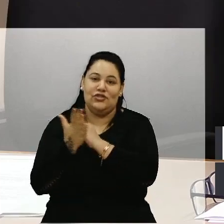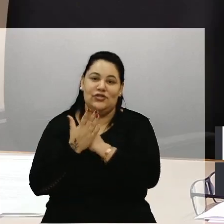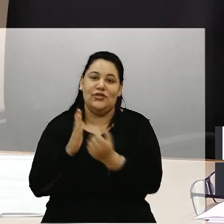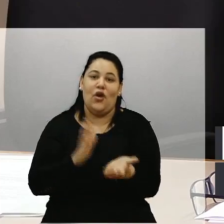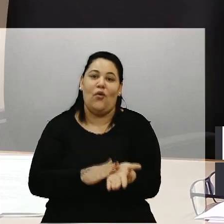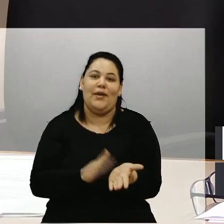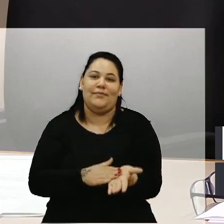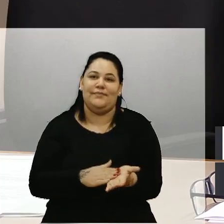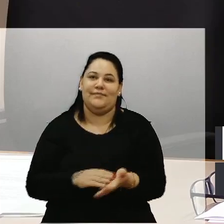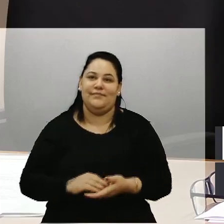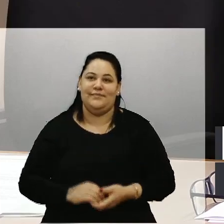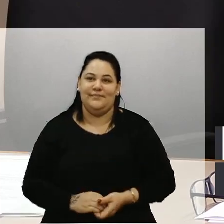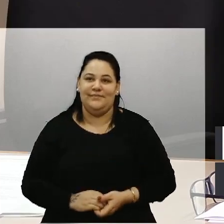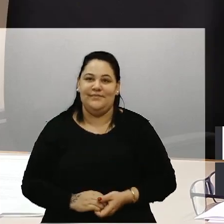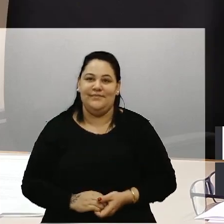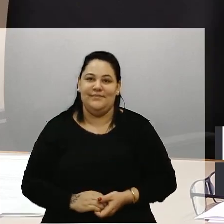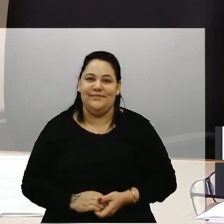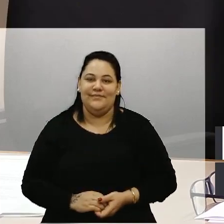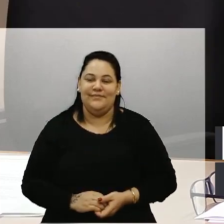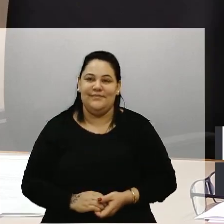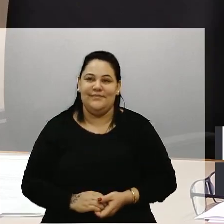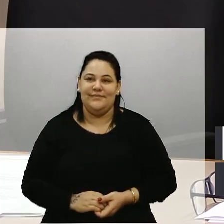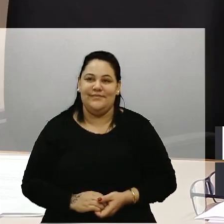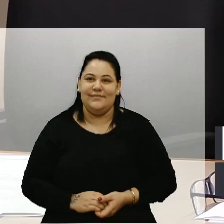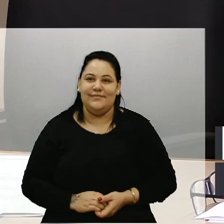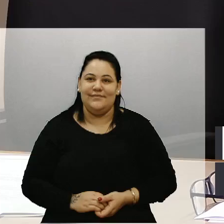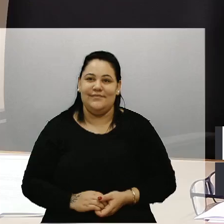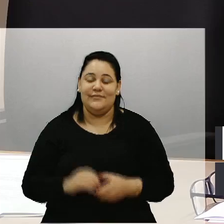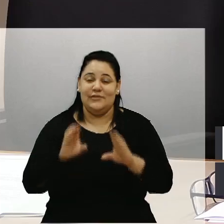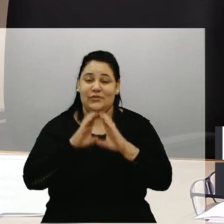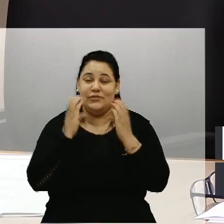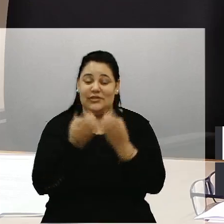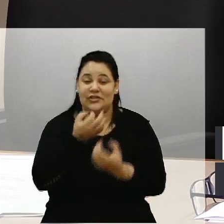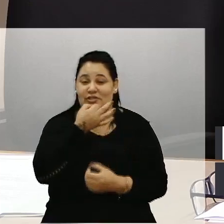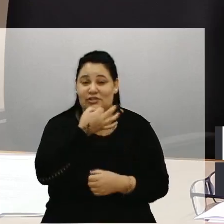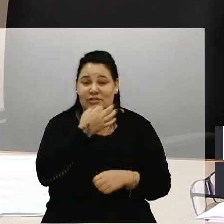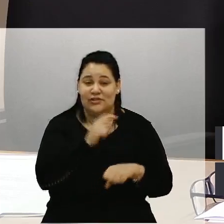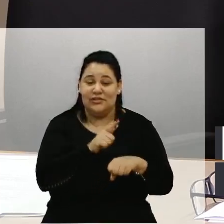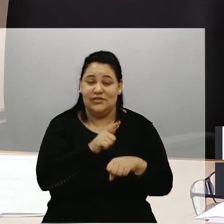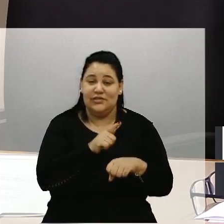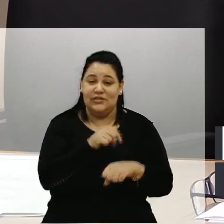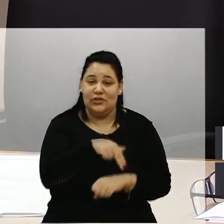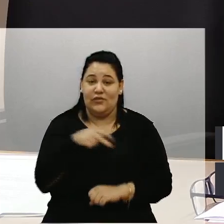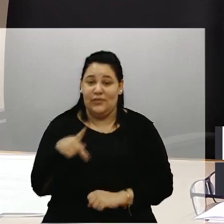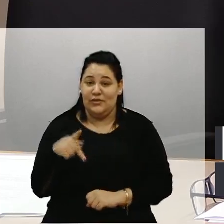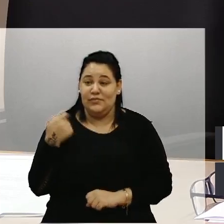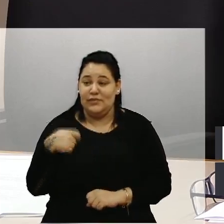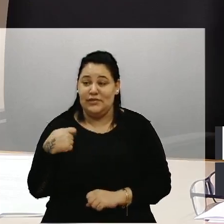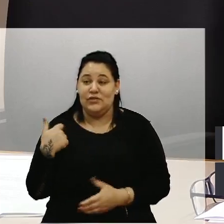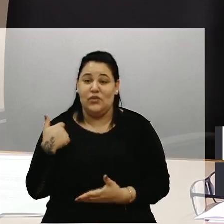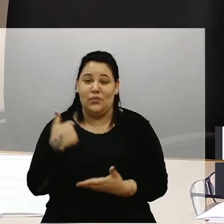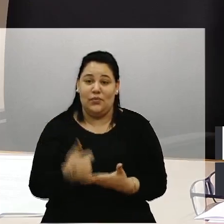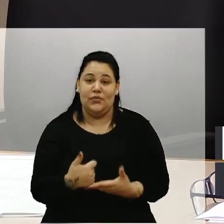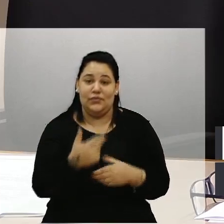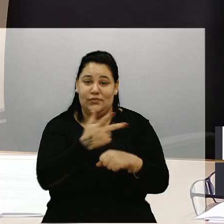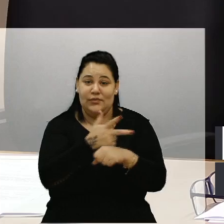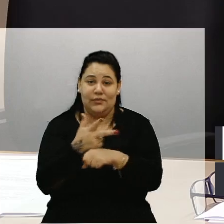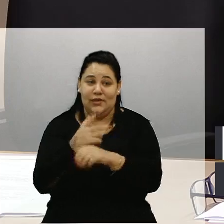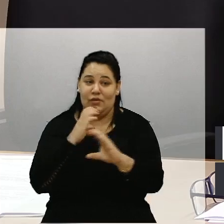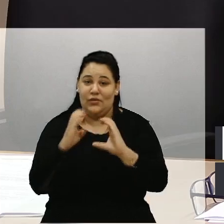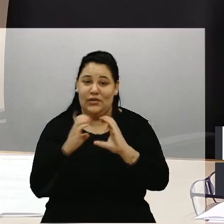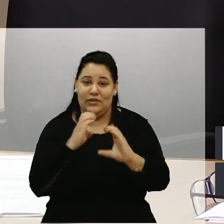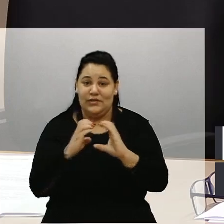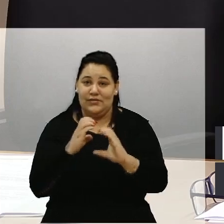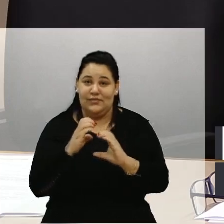cobrar. A comunidade caxiense e Nova Petrópolis precisa do apoio da imprensa